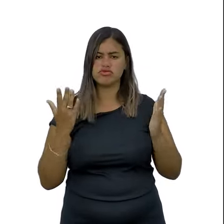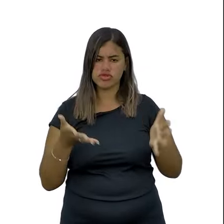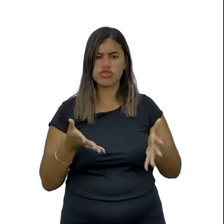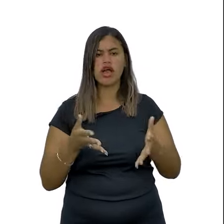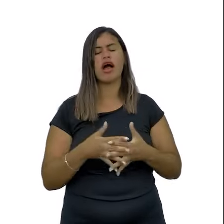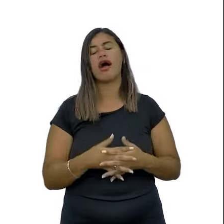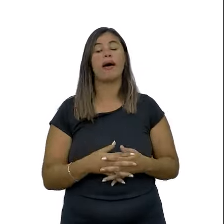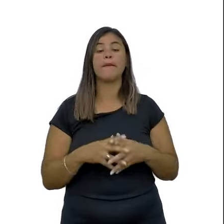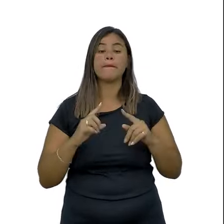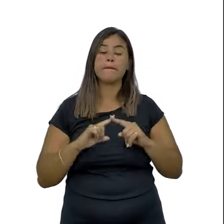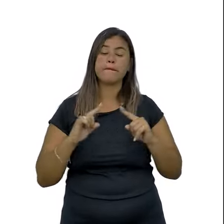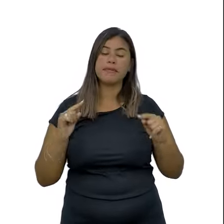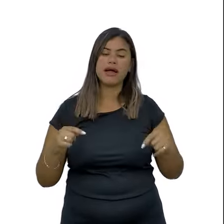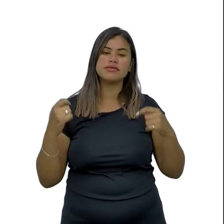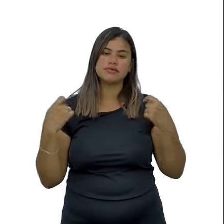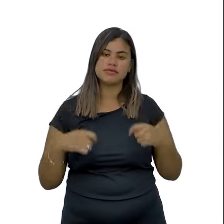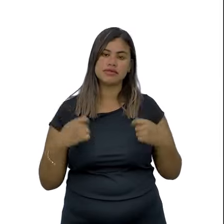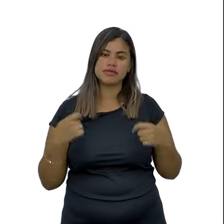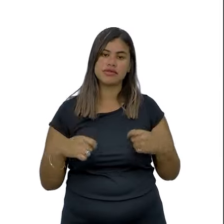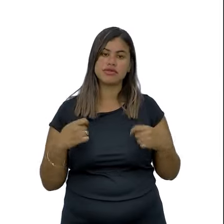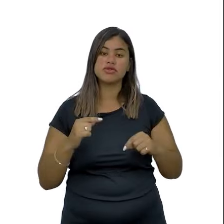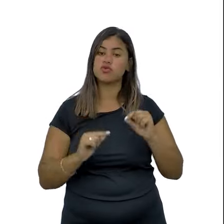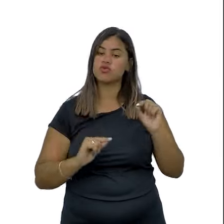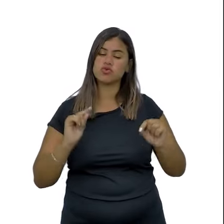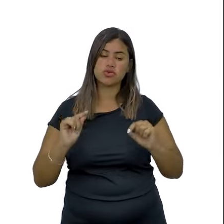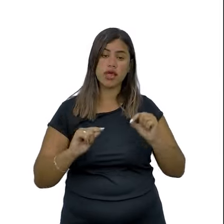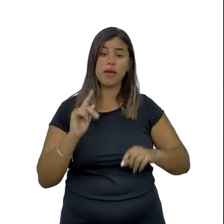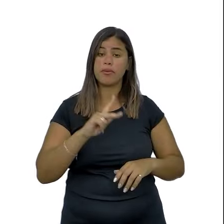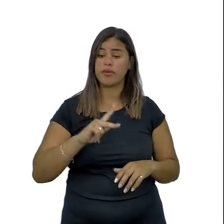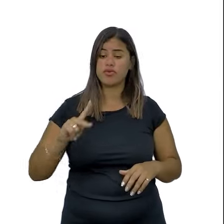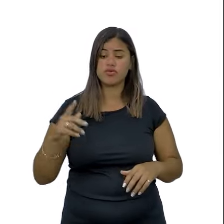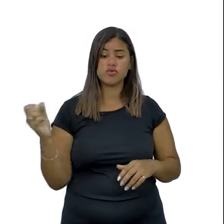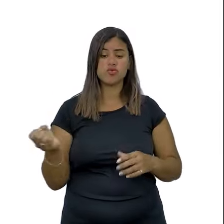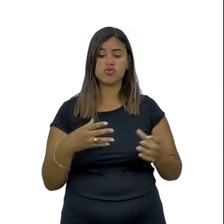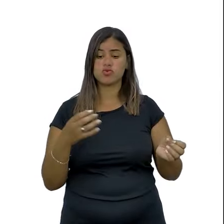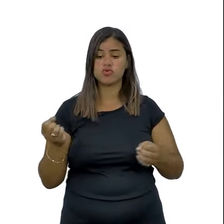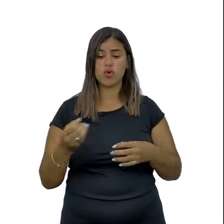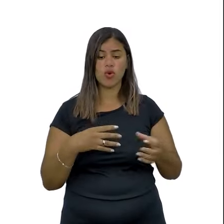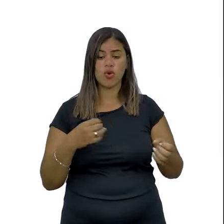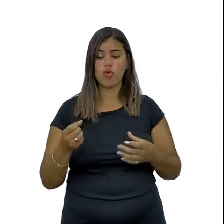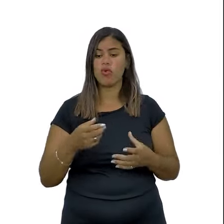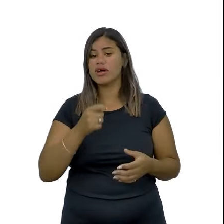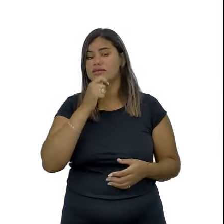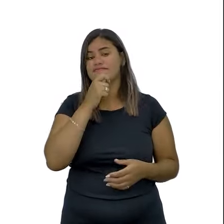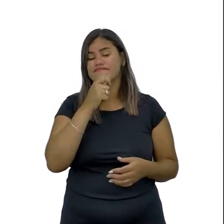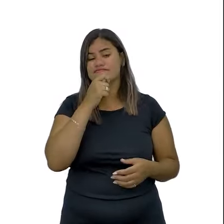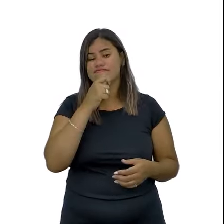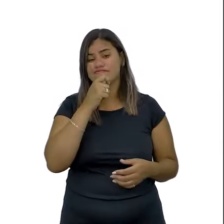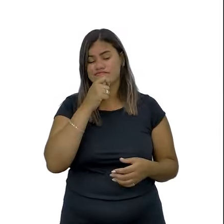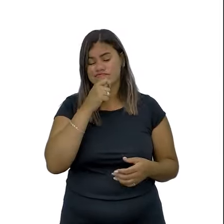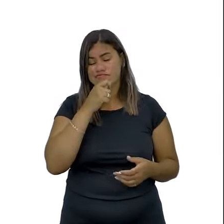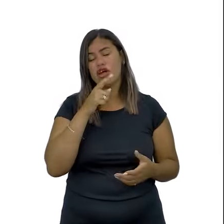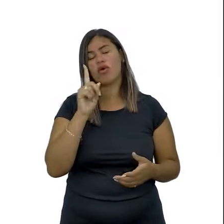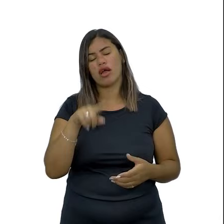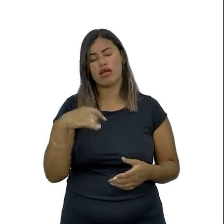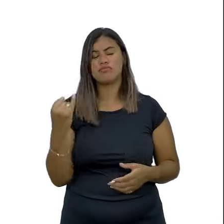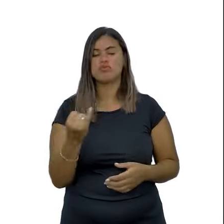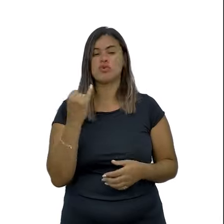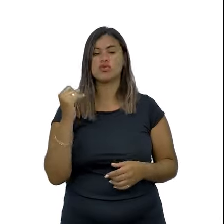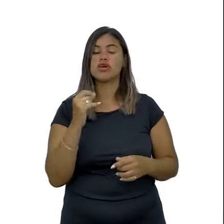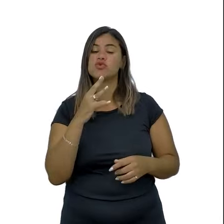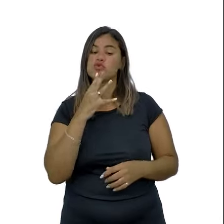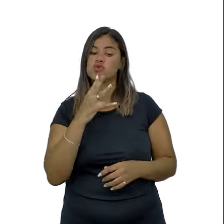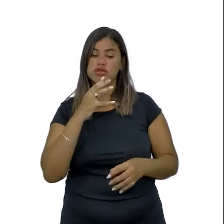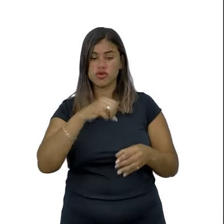ele, mas tem muitos professores novos que é, sim, a primeira vez, então é importante